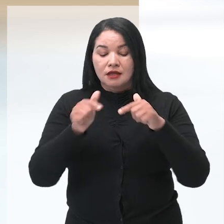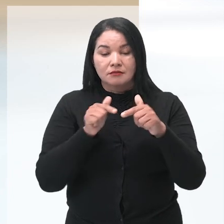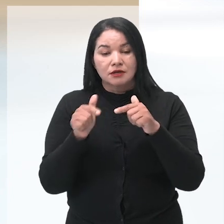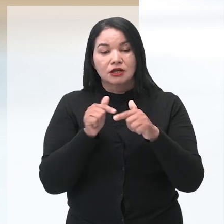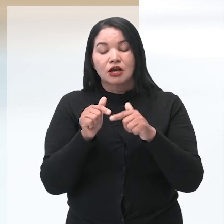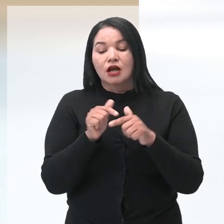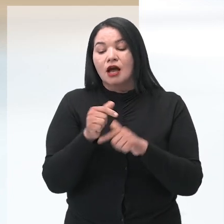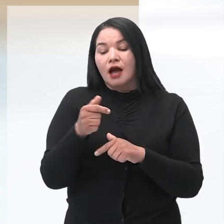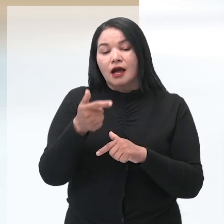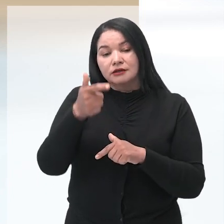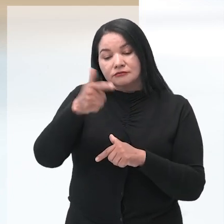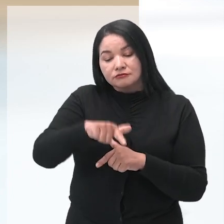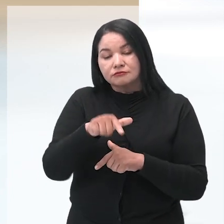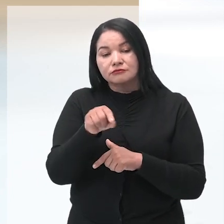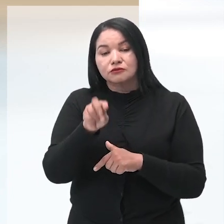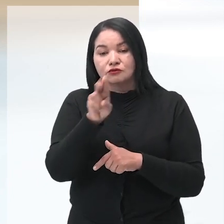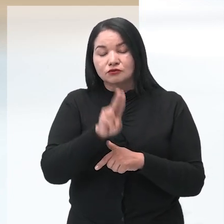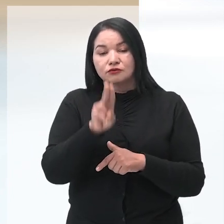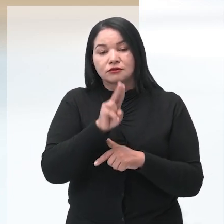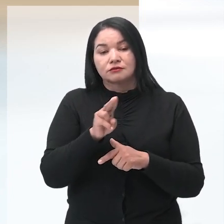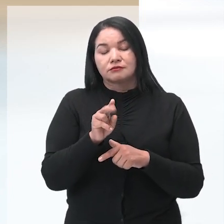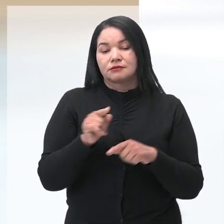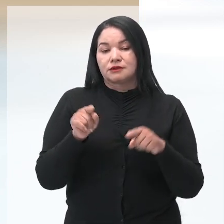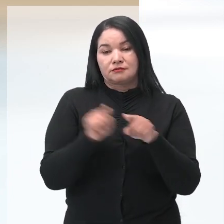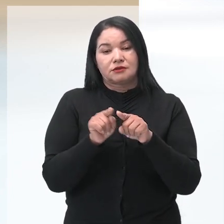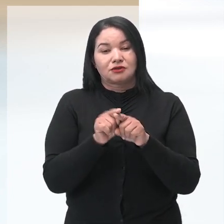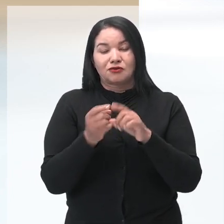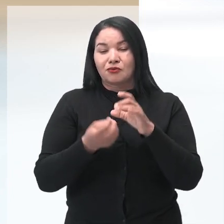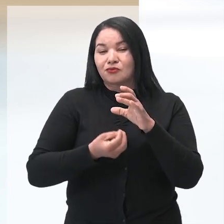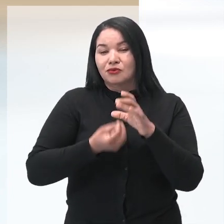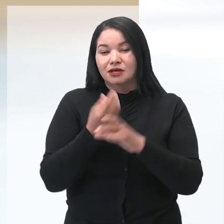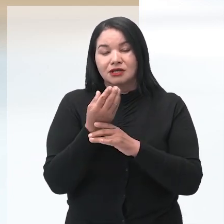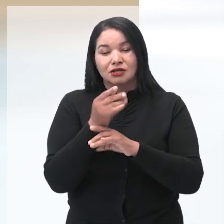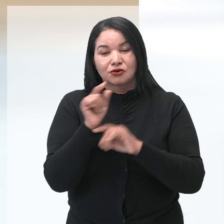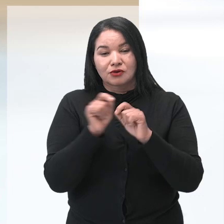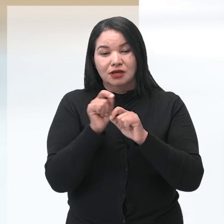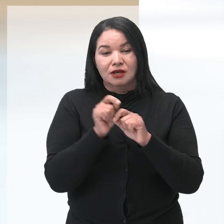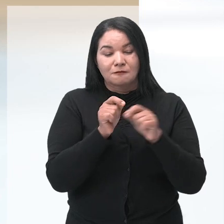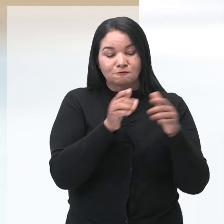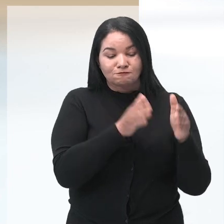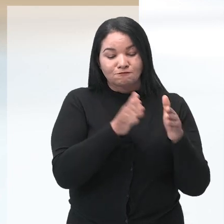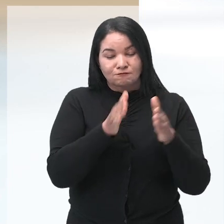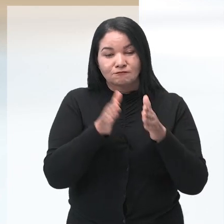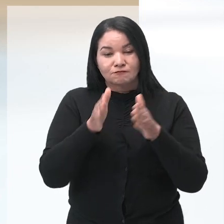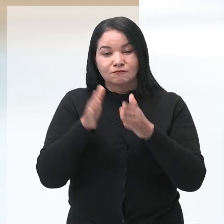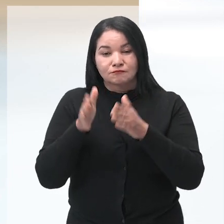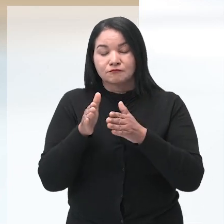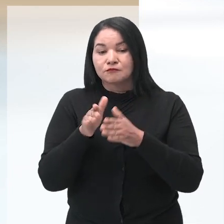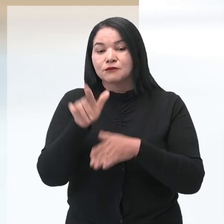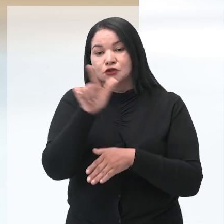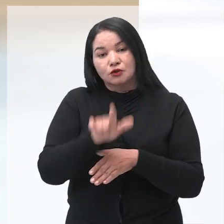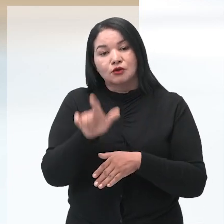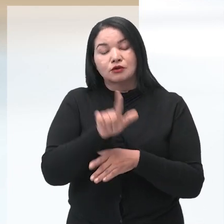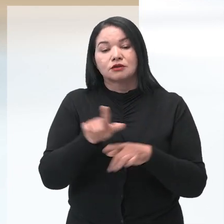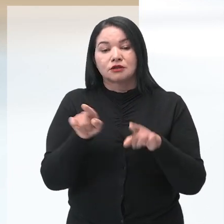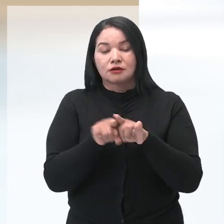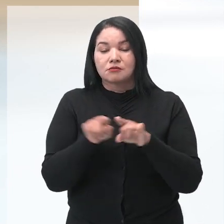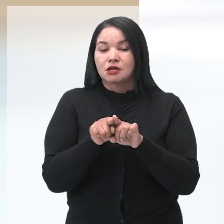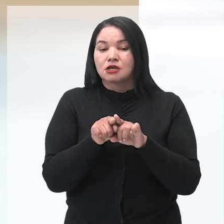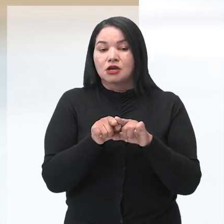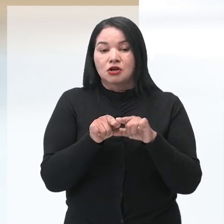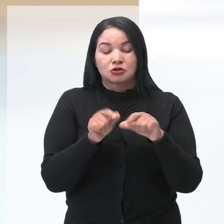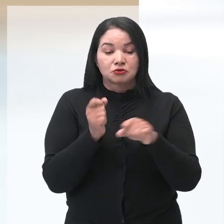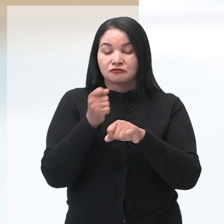novos produtos, você cria toda uma cadeia lógica, inclusive de geração de